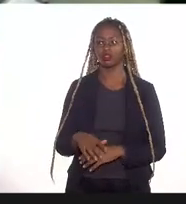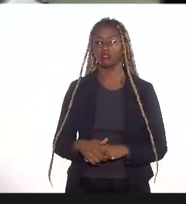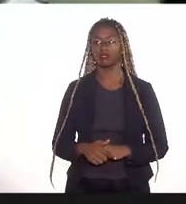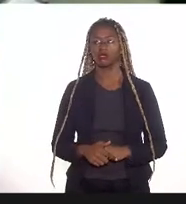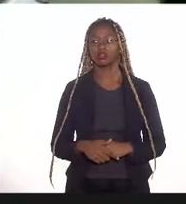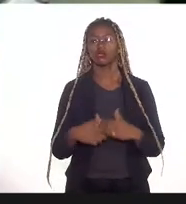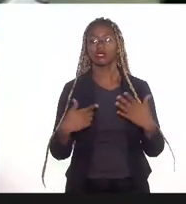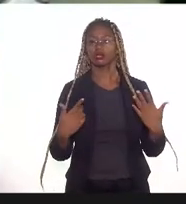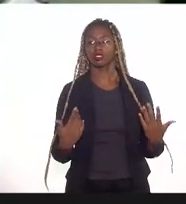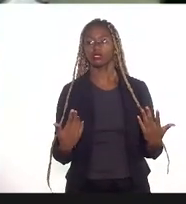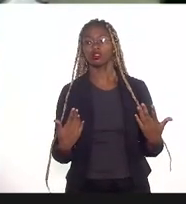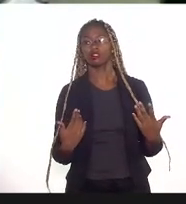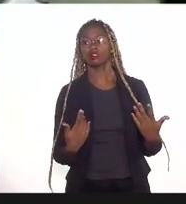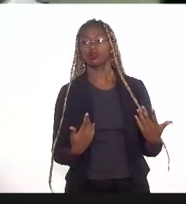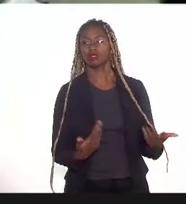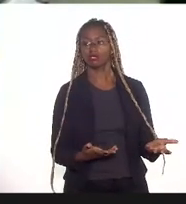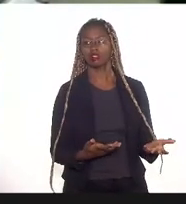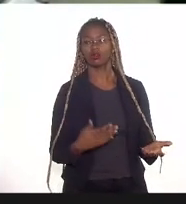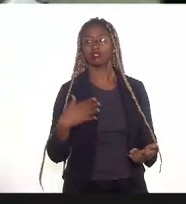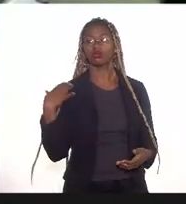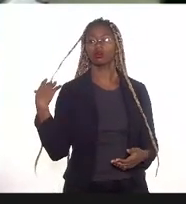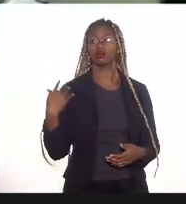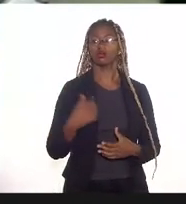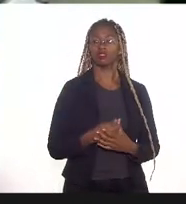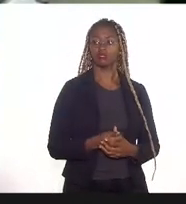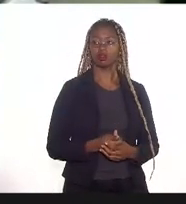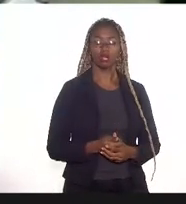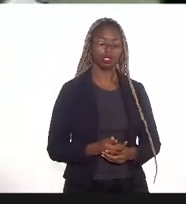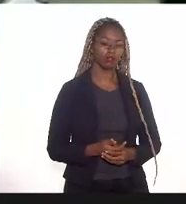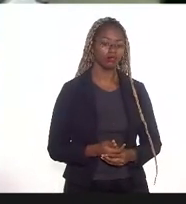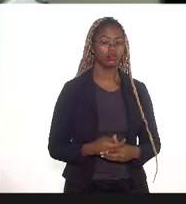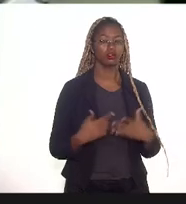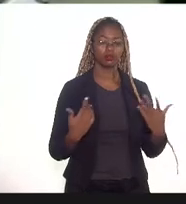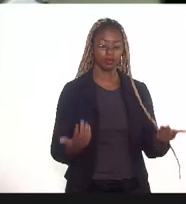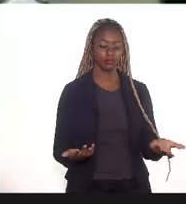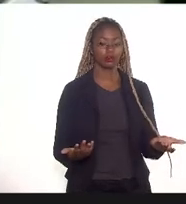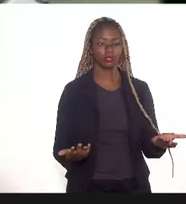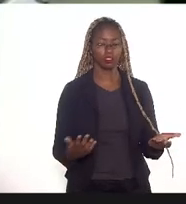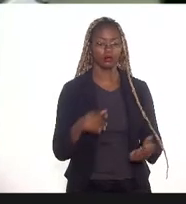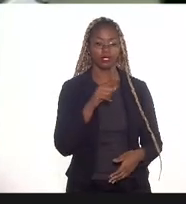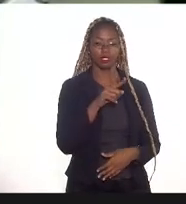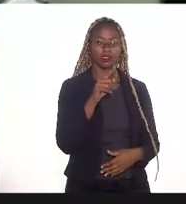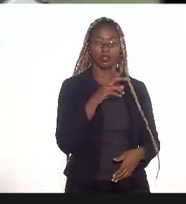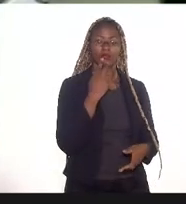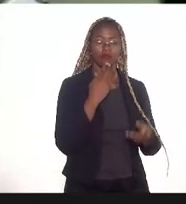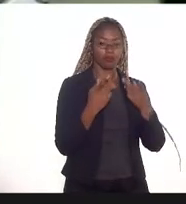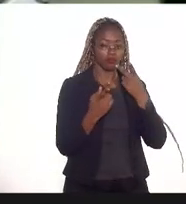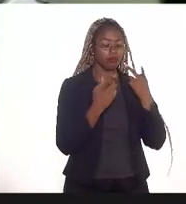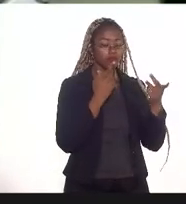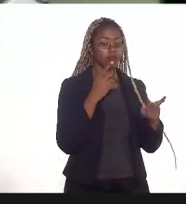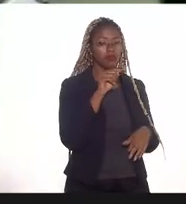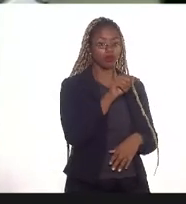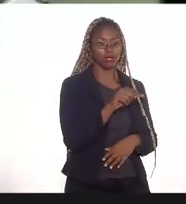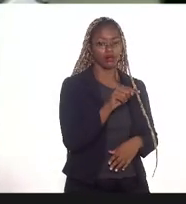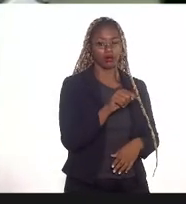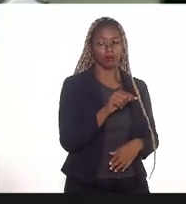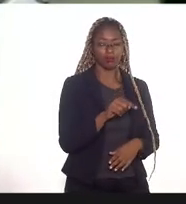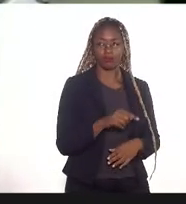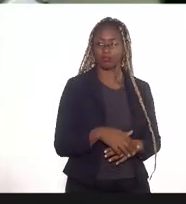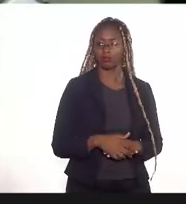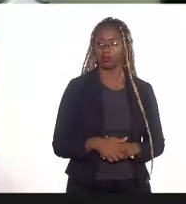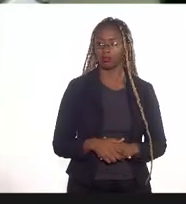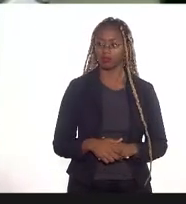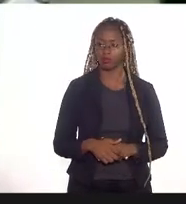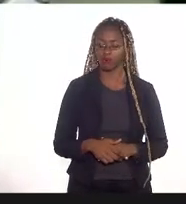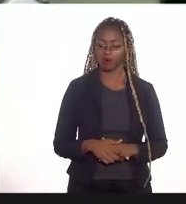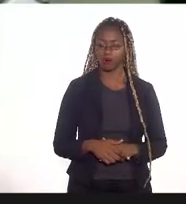assumir um compromisso e ser desenquadrado, e todas as legislações tributárias elas determinam que há o